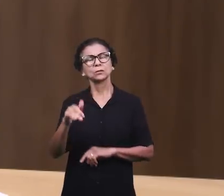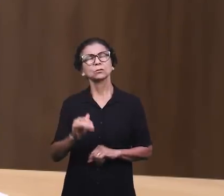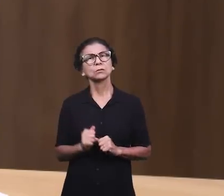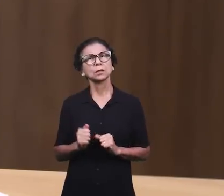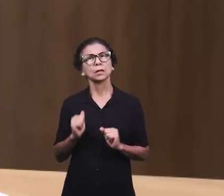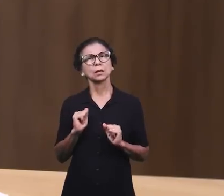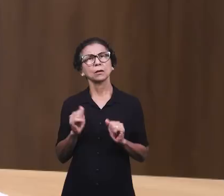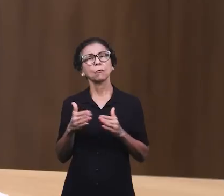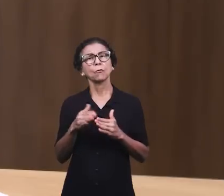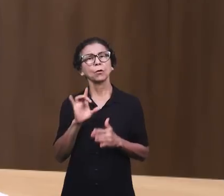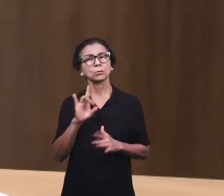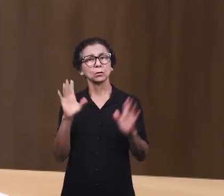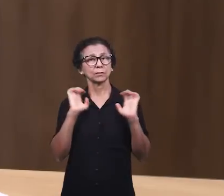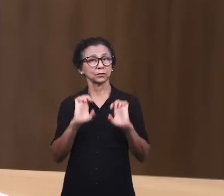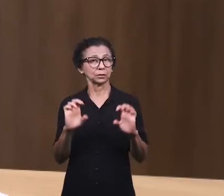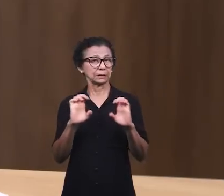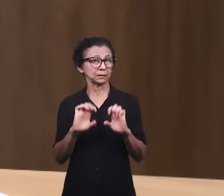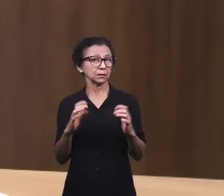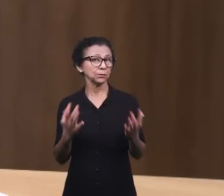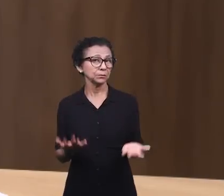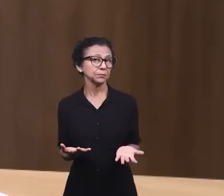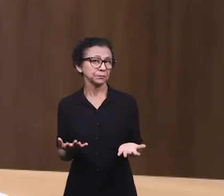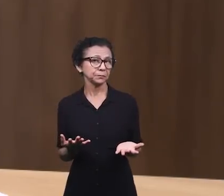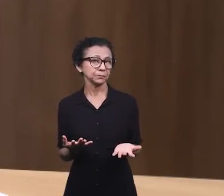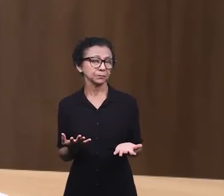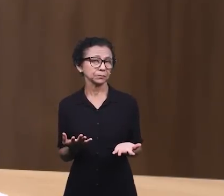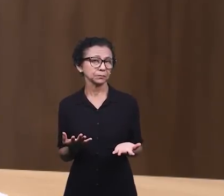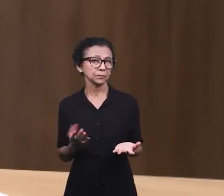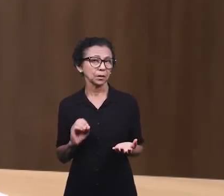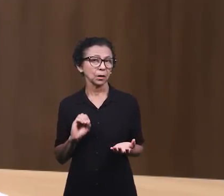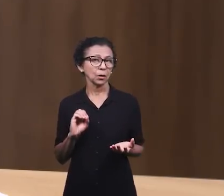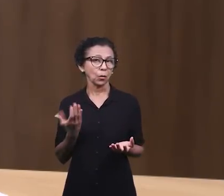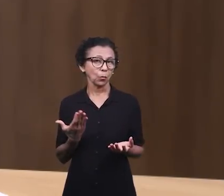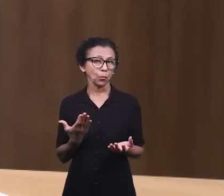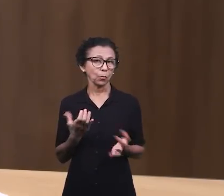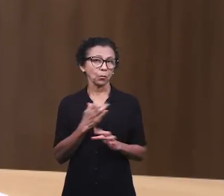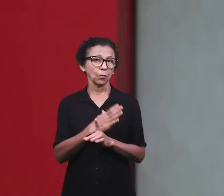você tem um culto profético também para o membro da igreja?